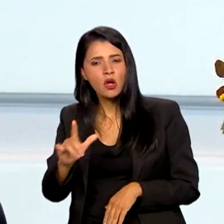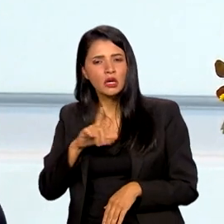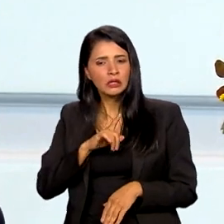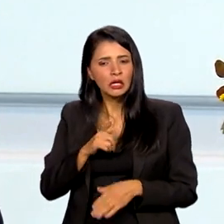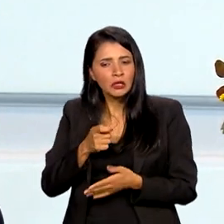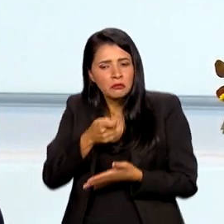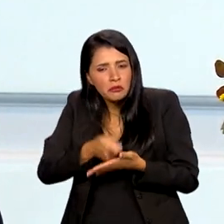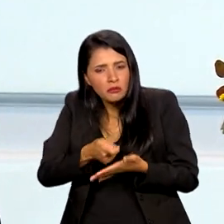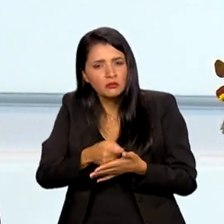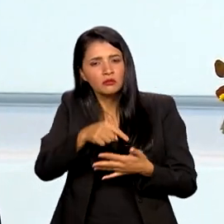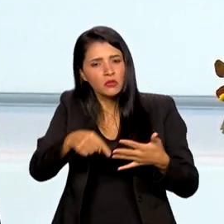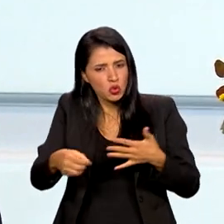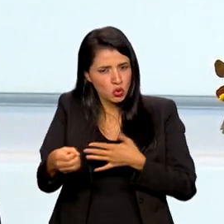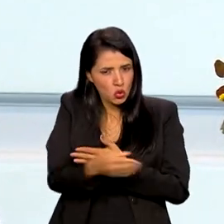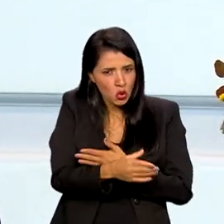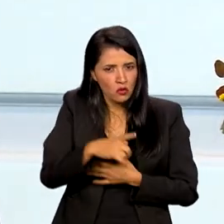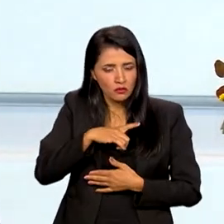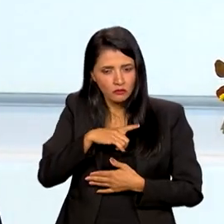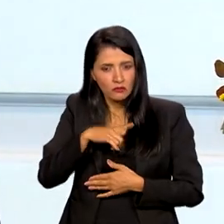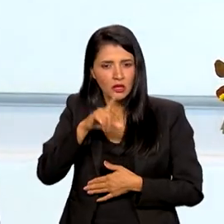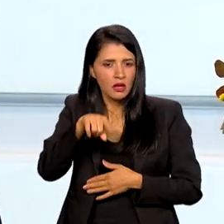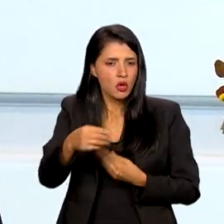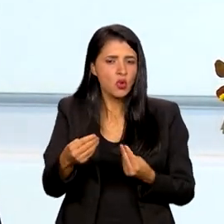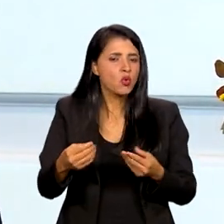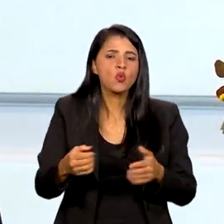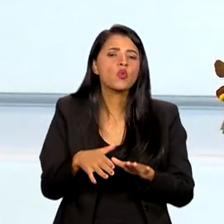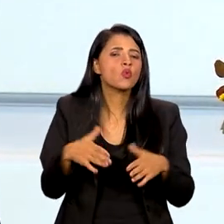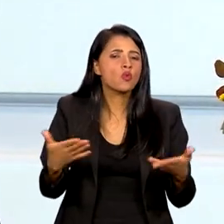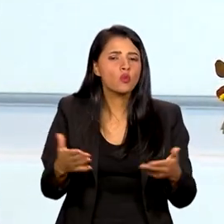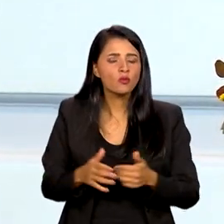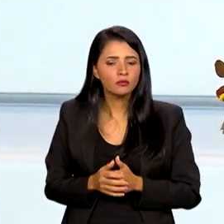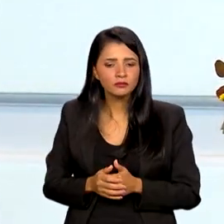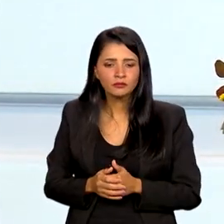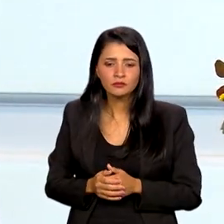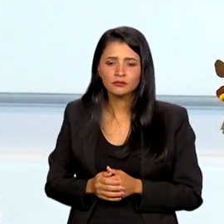no ambiente ambiental. Sim, sim, sim.